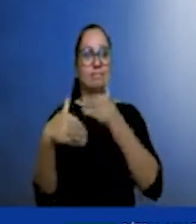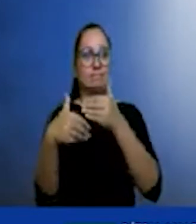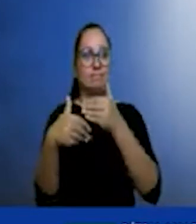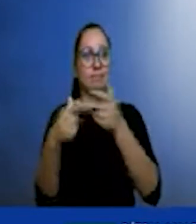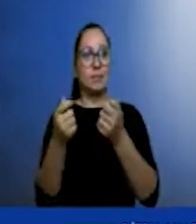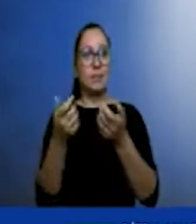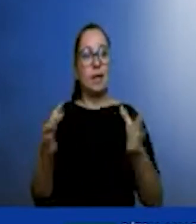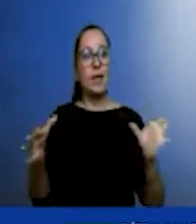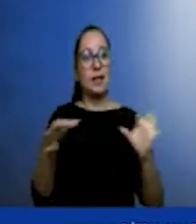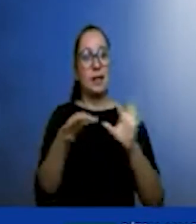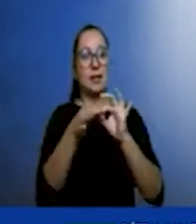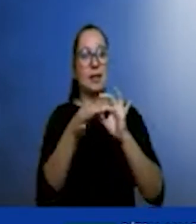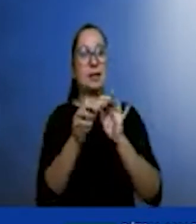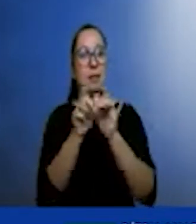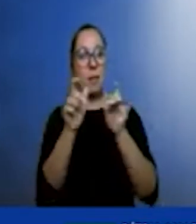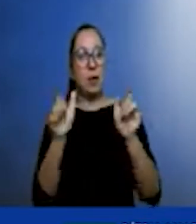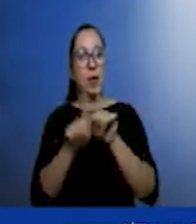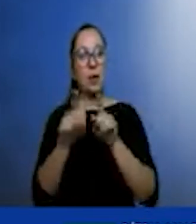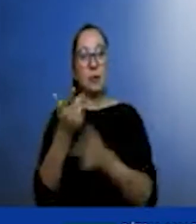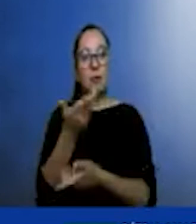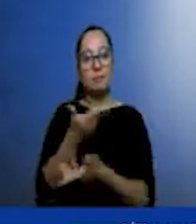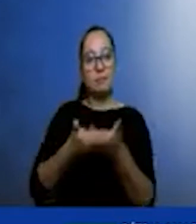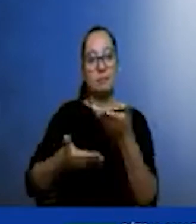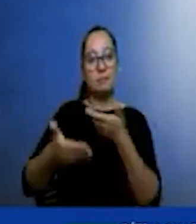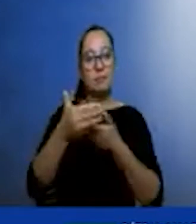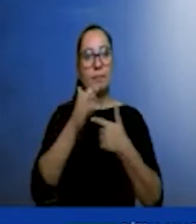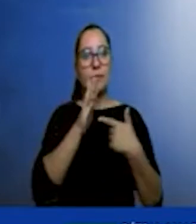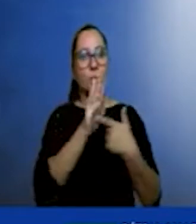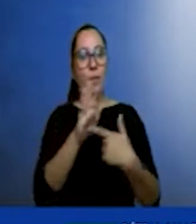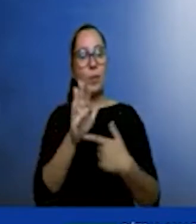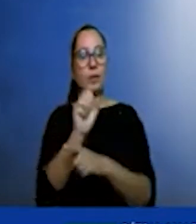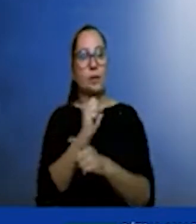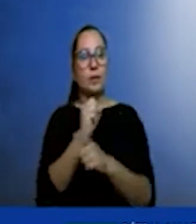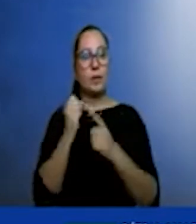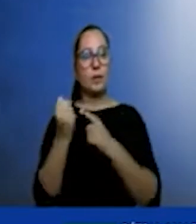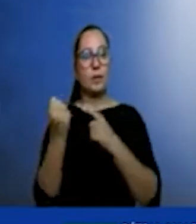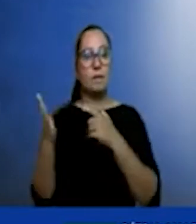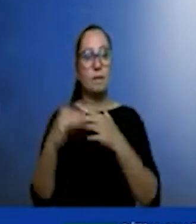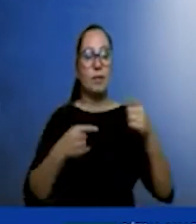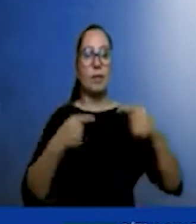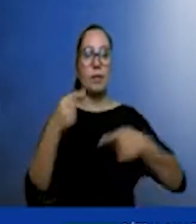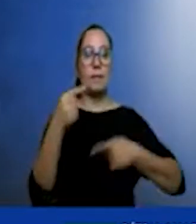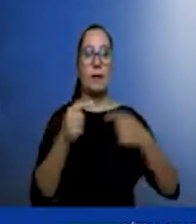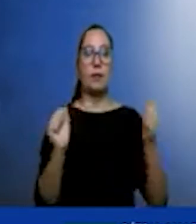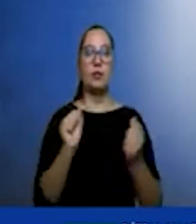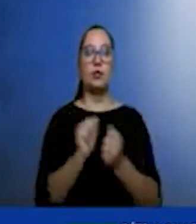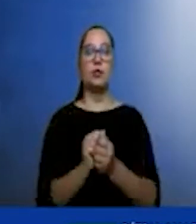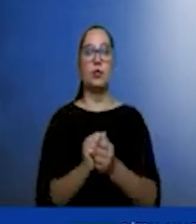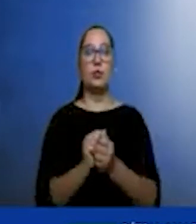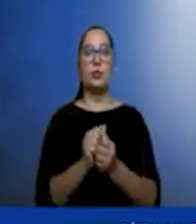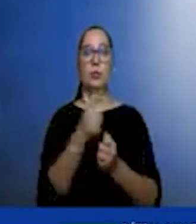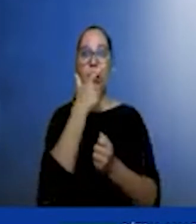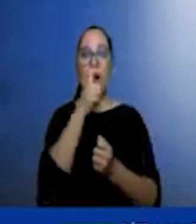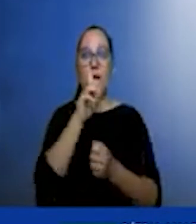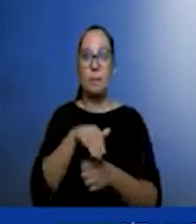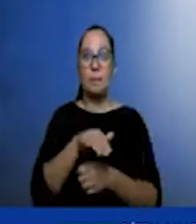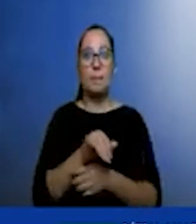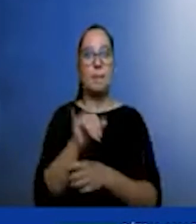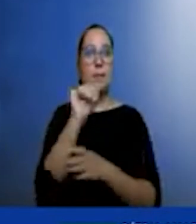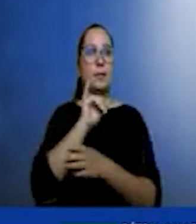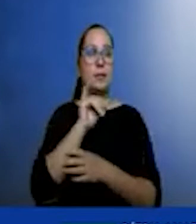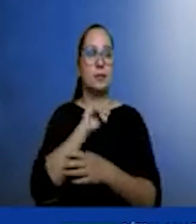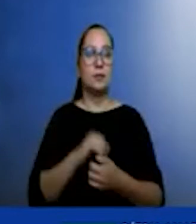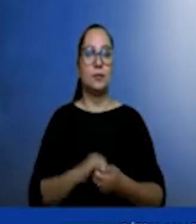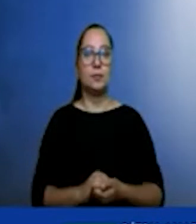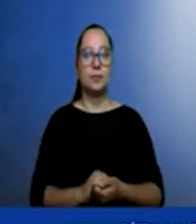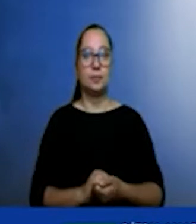maior transversalidade e trazer a sociedade para o debate. Acho que esses seriam os pontos mais importantes. Com certeza, você fez uma analogia